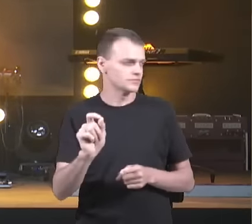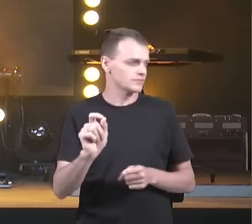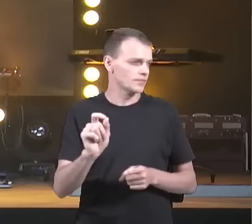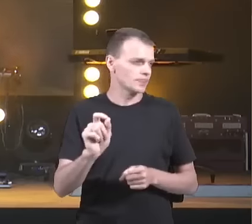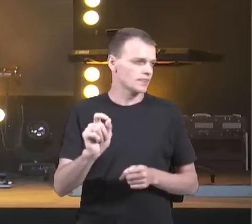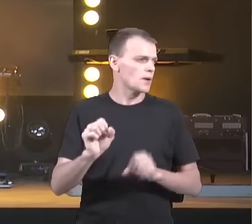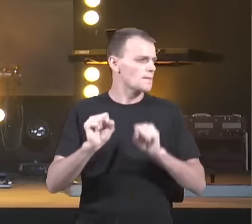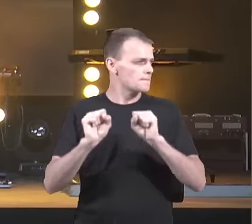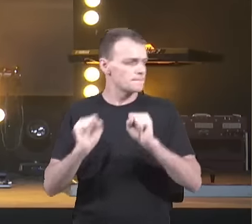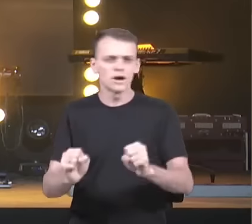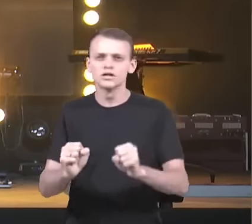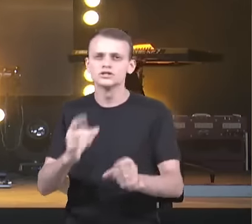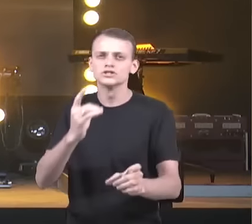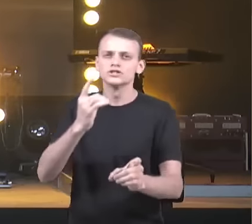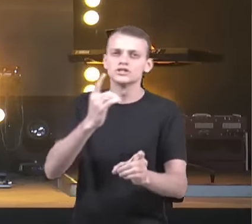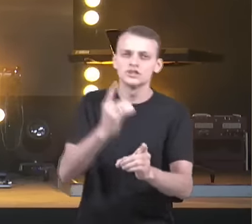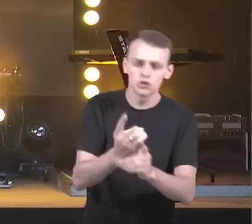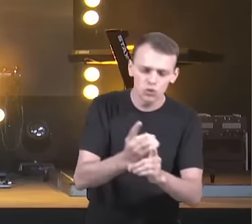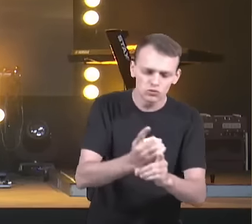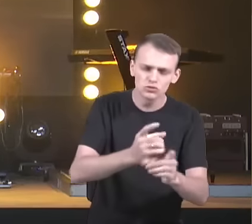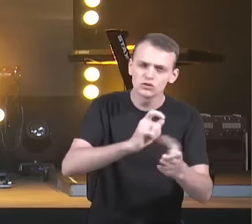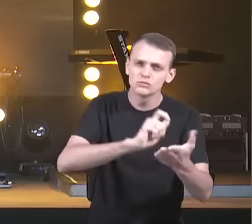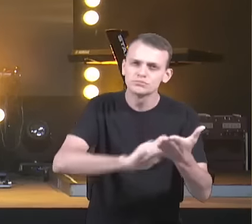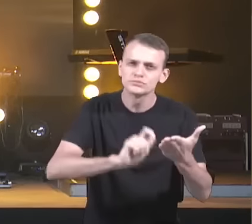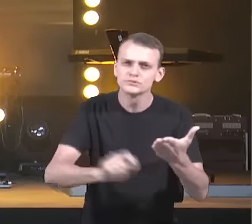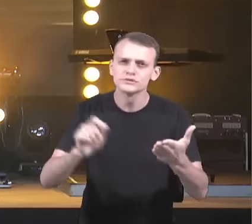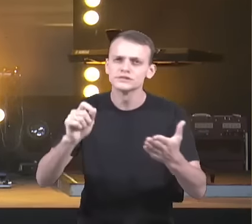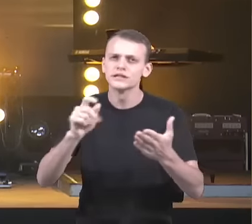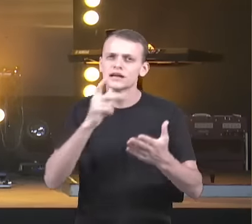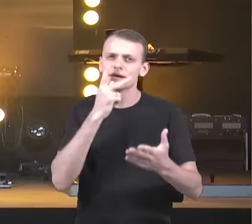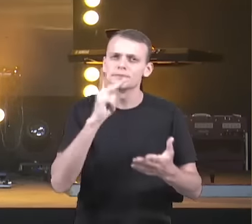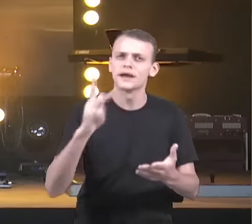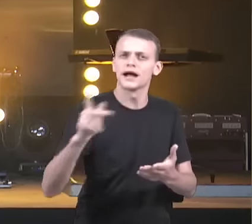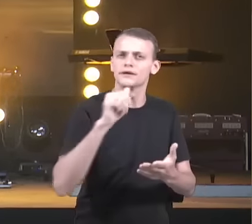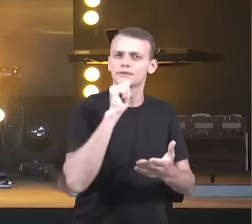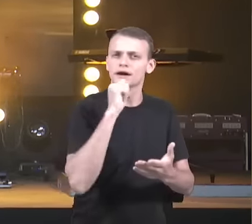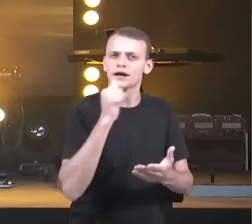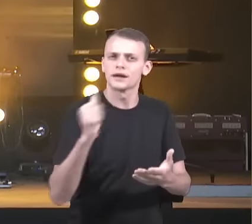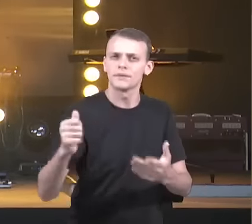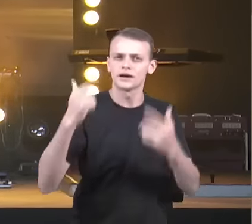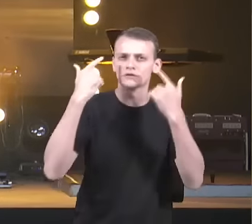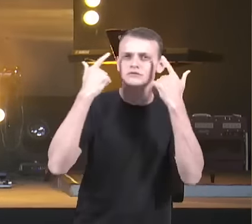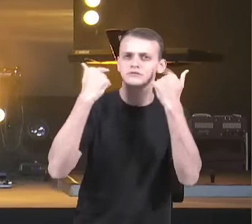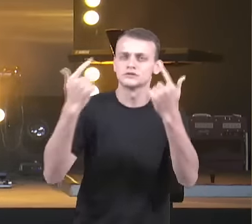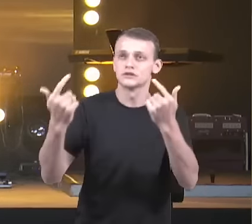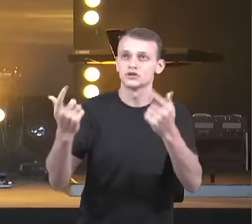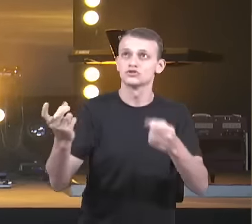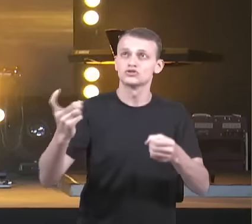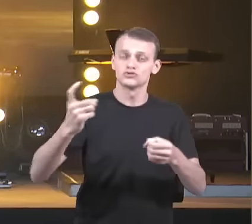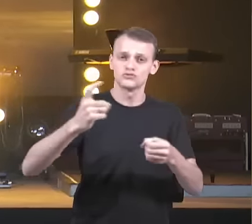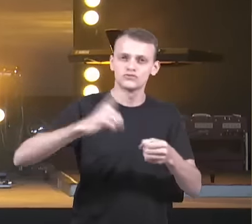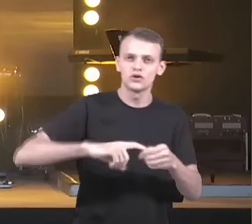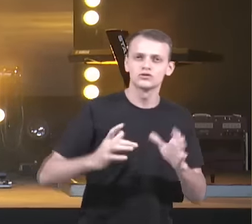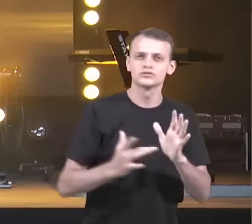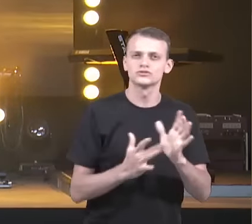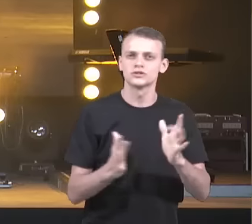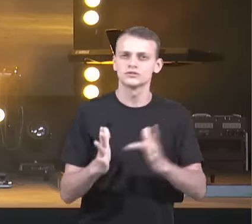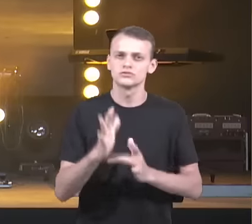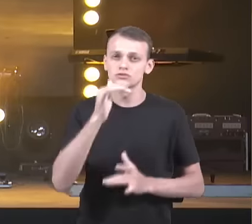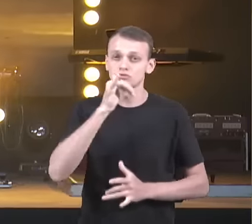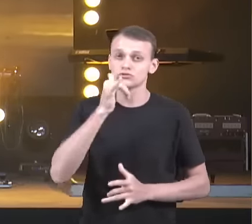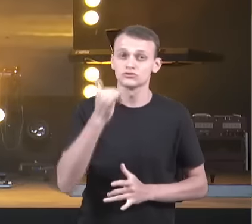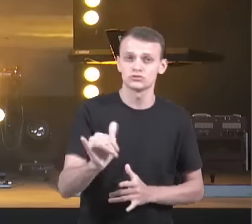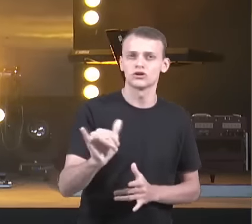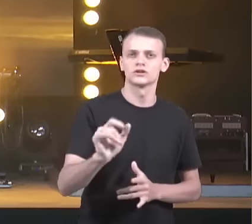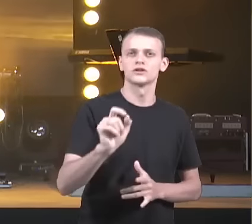ter encontrado referência no hebraico massorético à volta de Jesus,